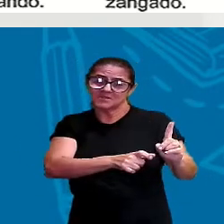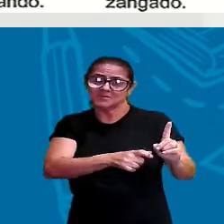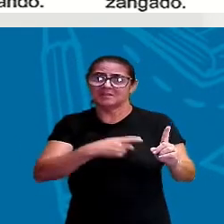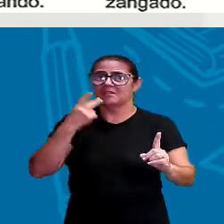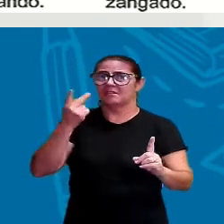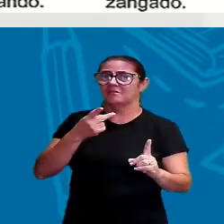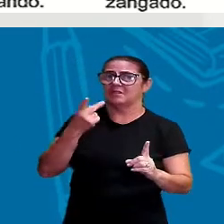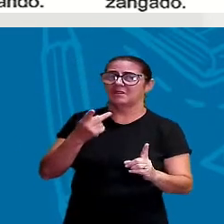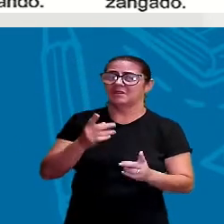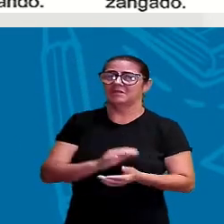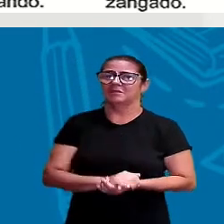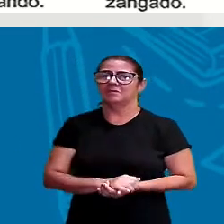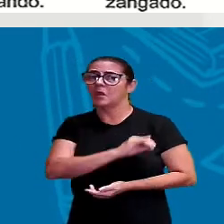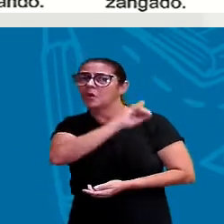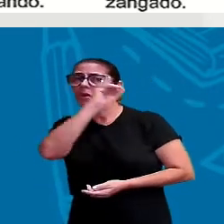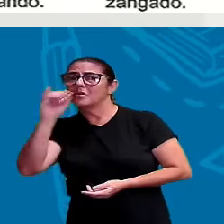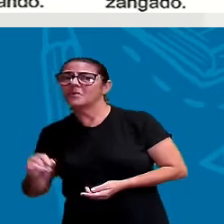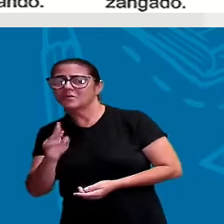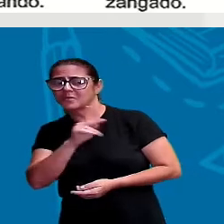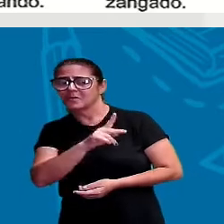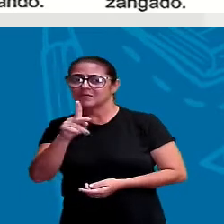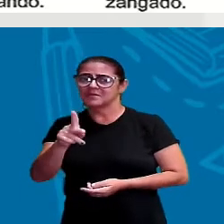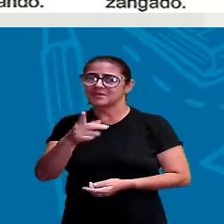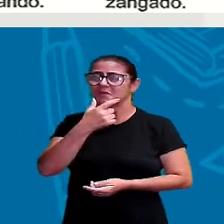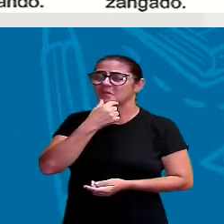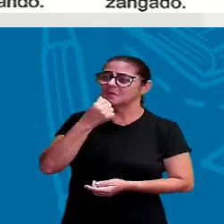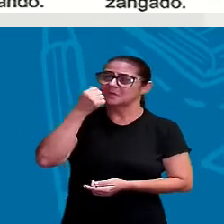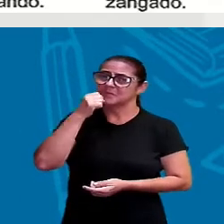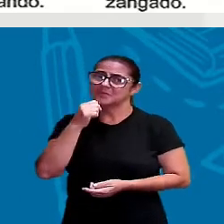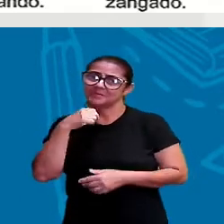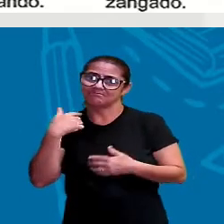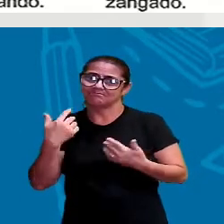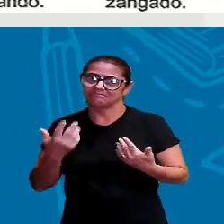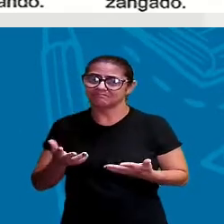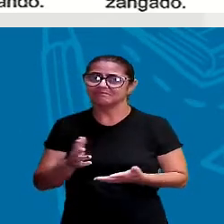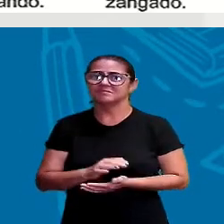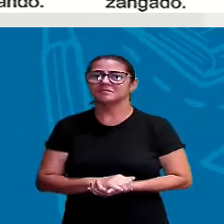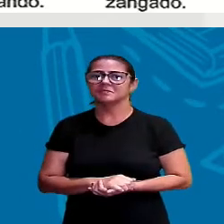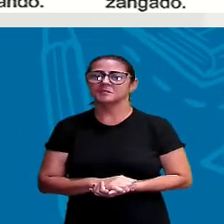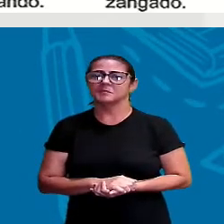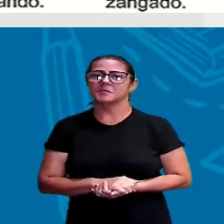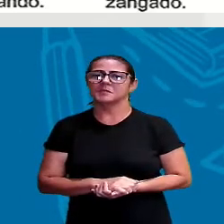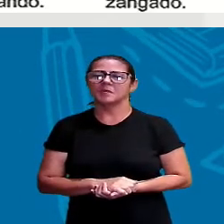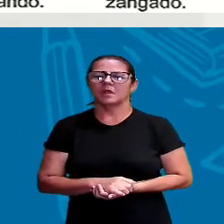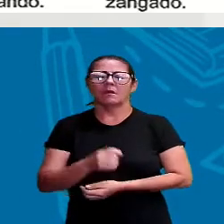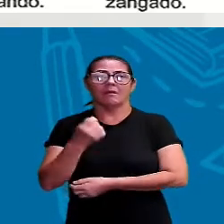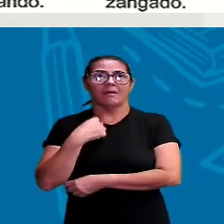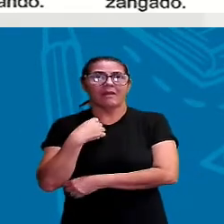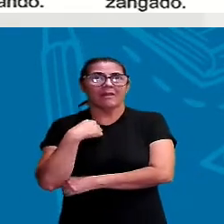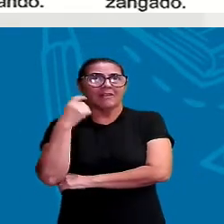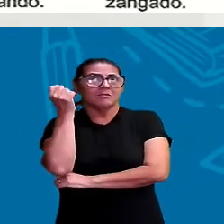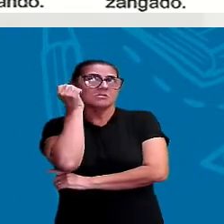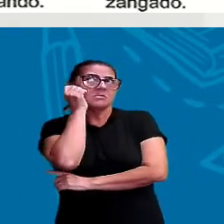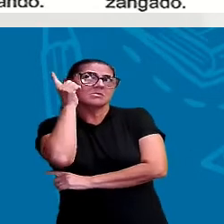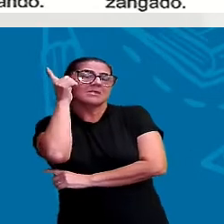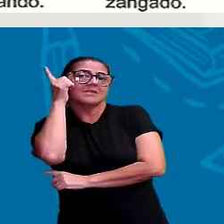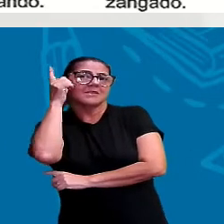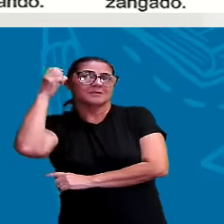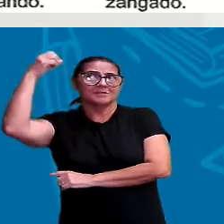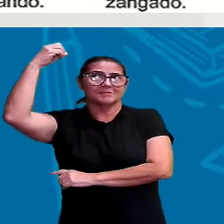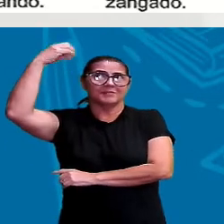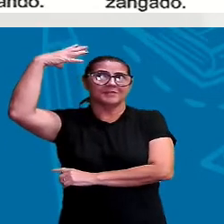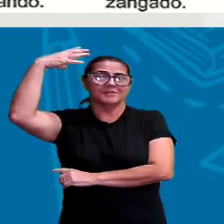hello, teacher. Oi, professor ou professora. Do ladinho, o personagem teve uma ideia. Então, a lâmpada, ideia aí,